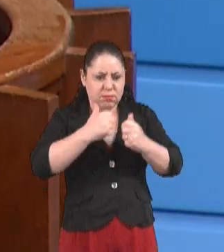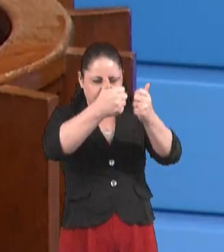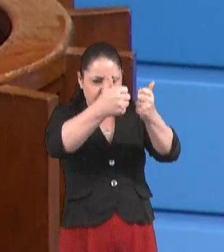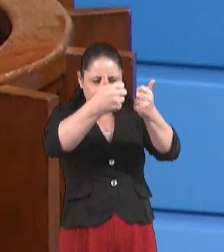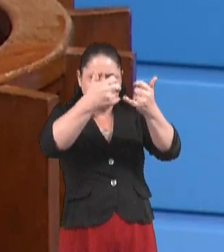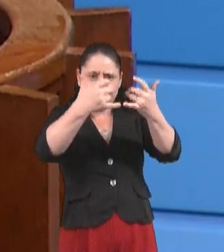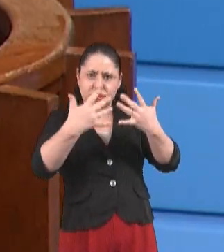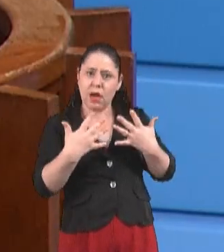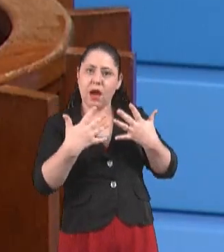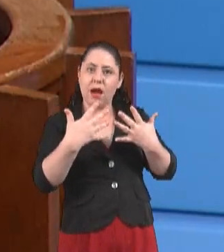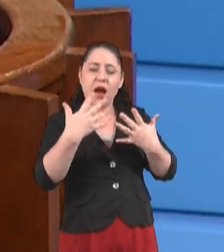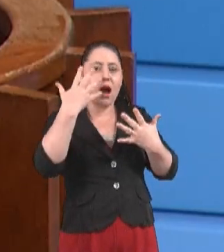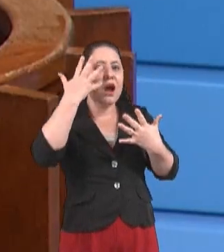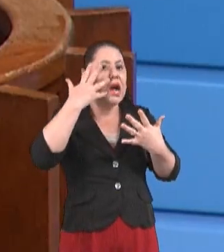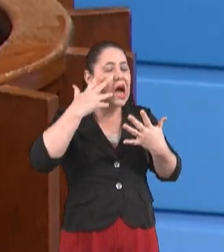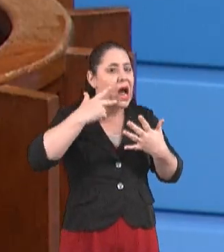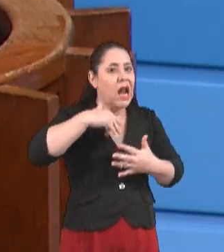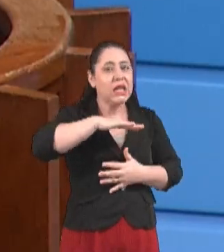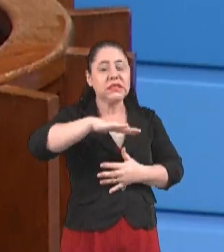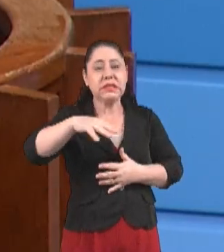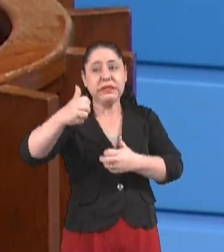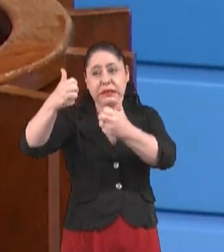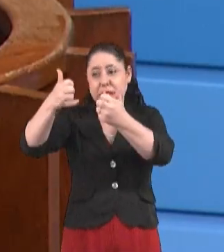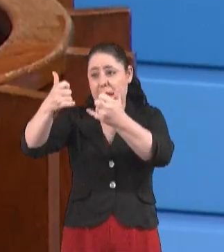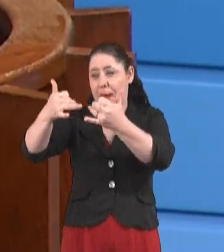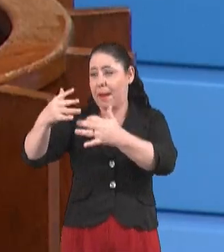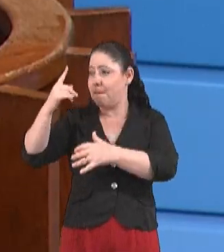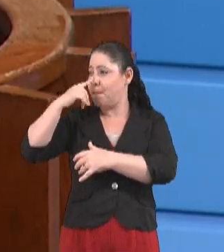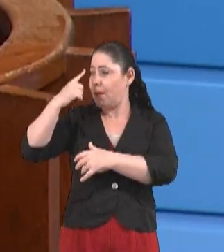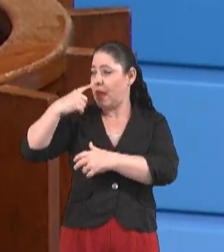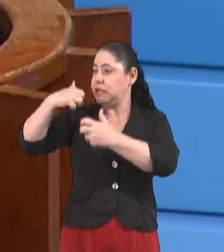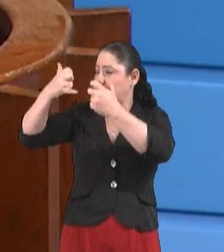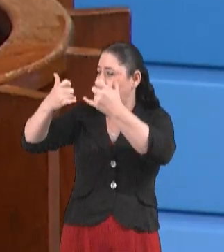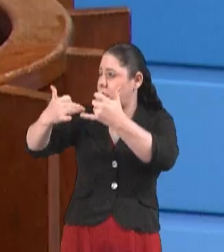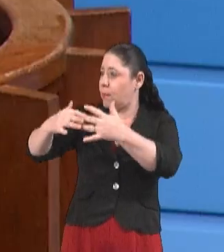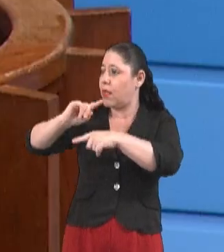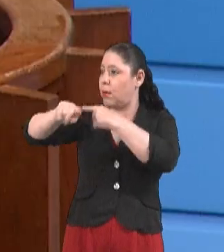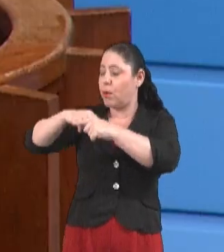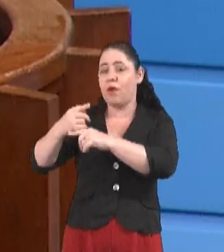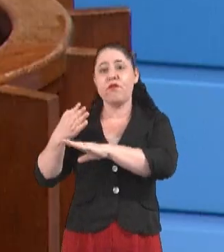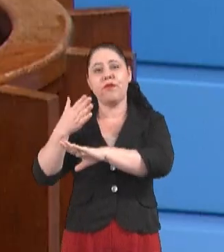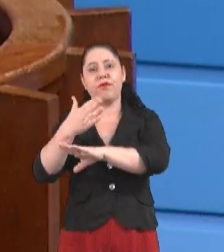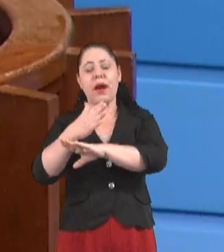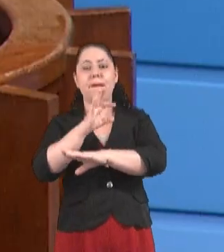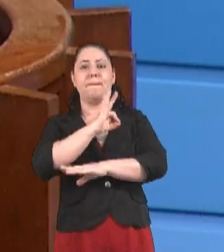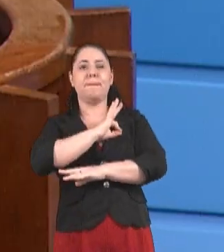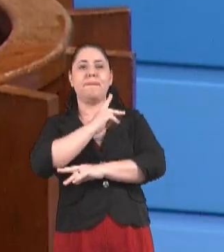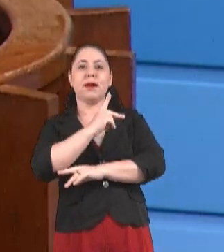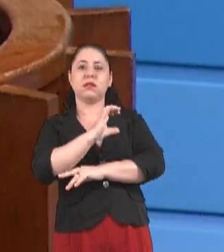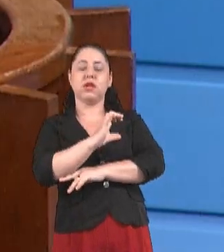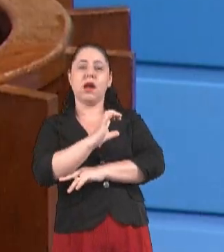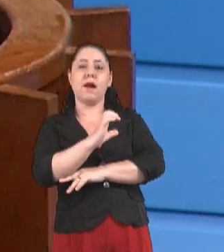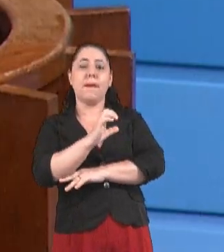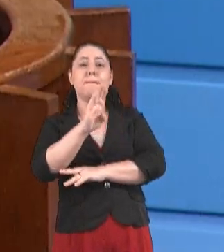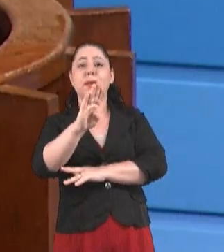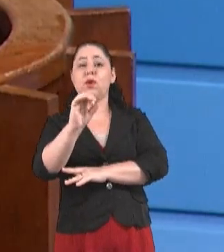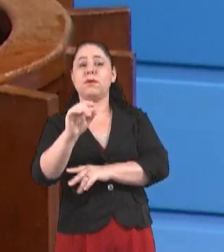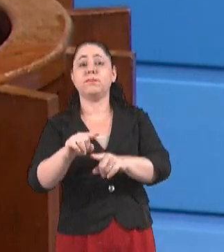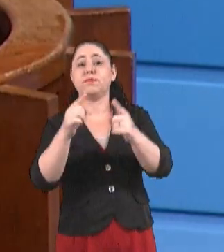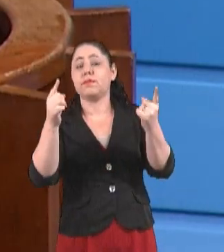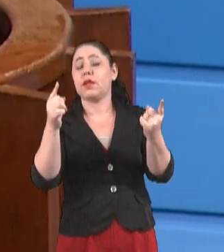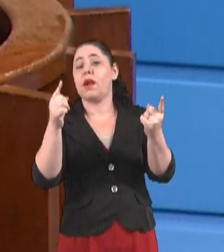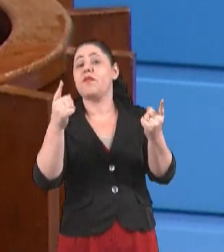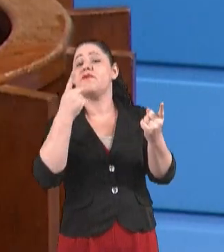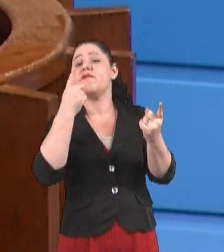meio de relatos das próprias filhas e registraram, então, o boletim de ocorrência da Polícia Civil. No entanto,